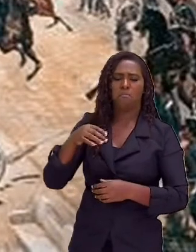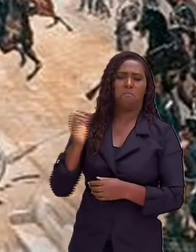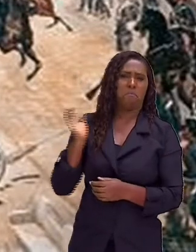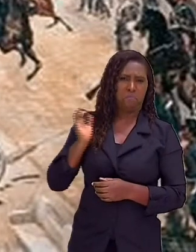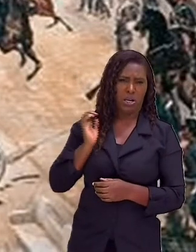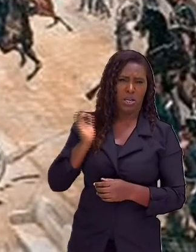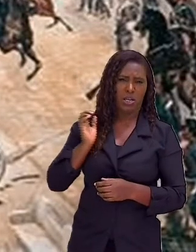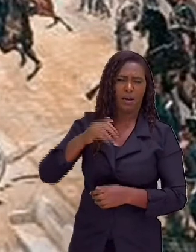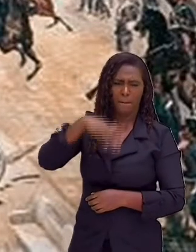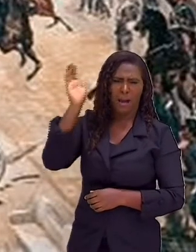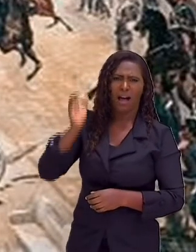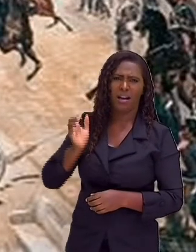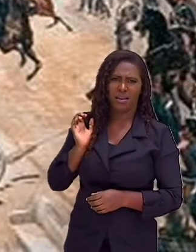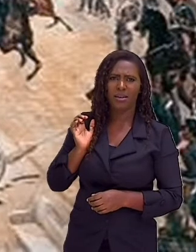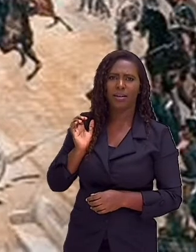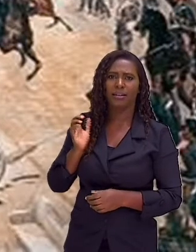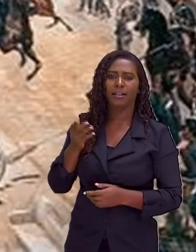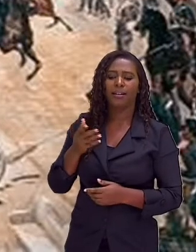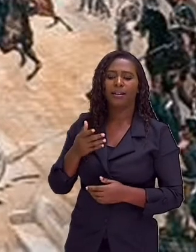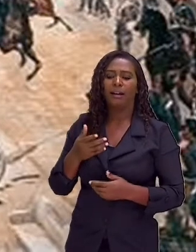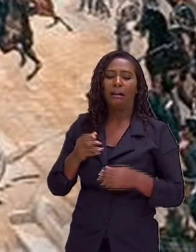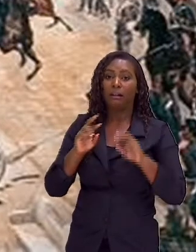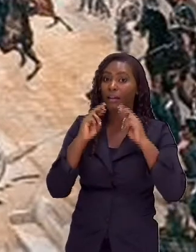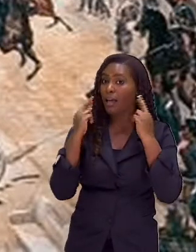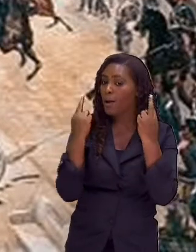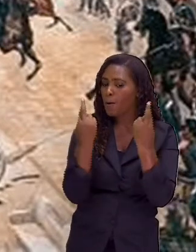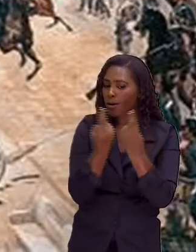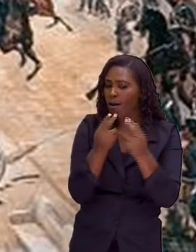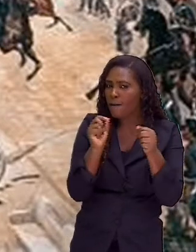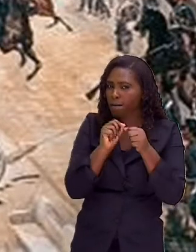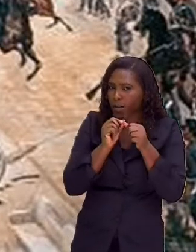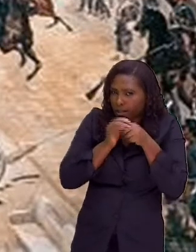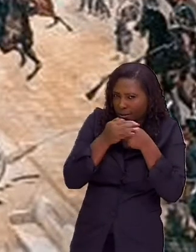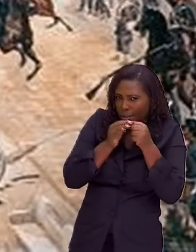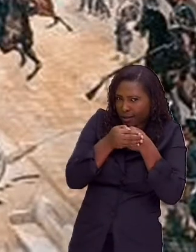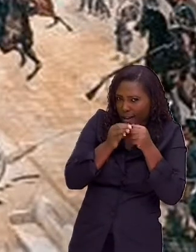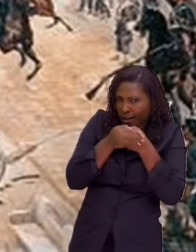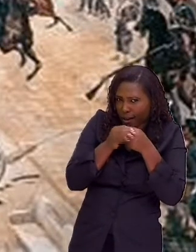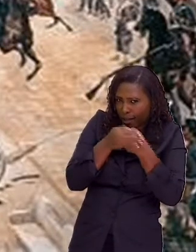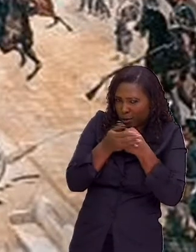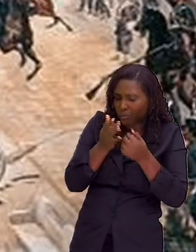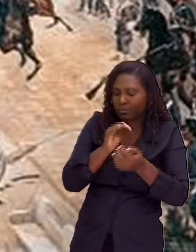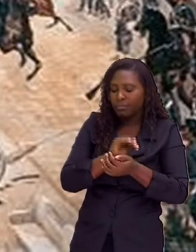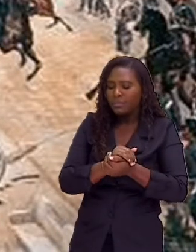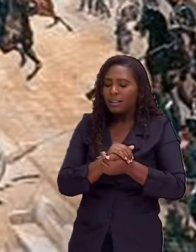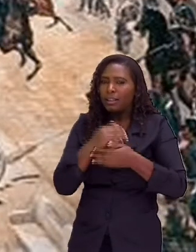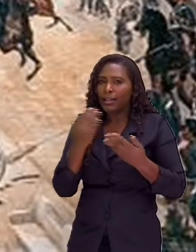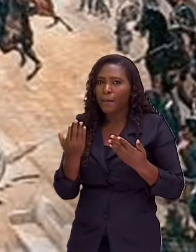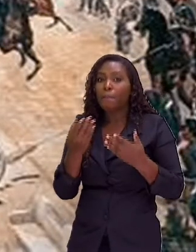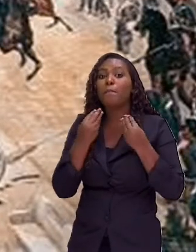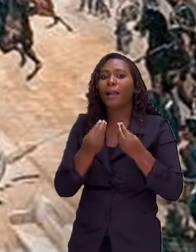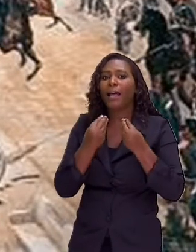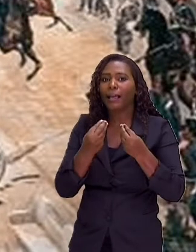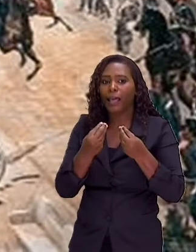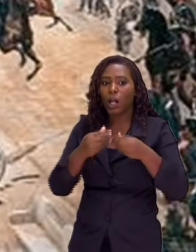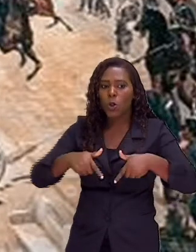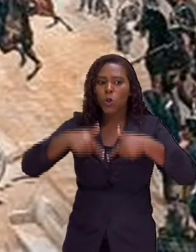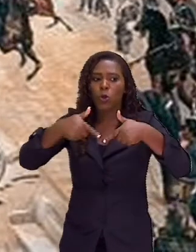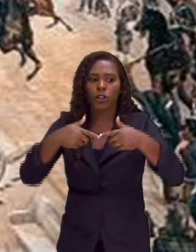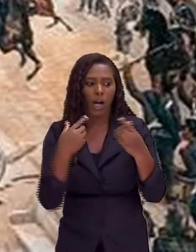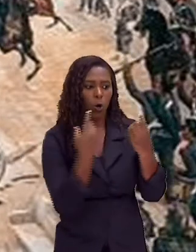Espanha. Entre os conspiradores se encontrava o padre Miguel Hidalgo y